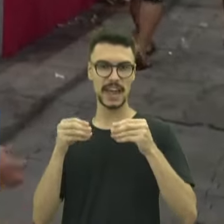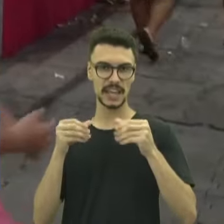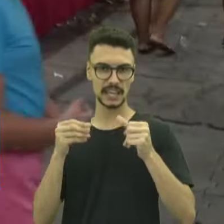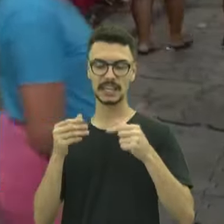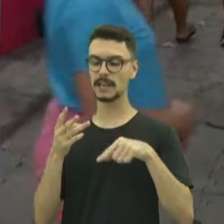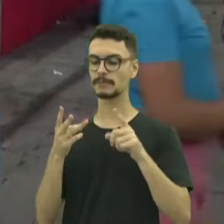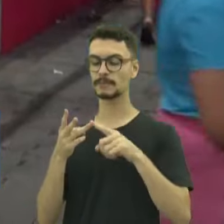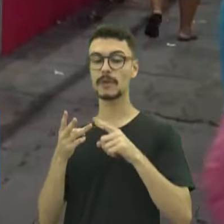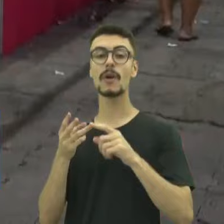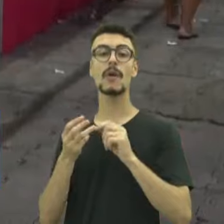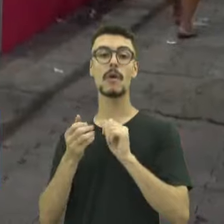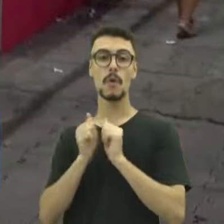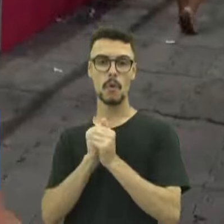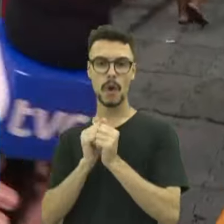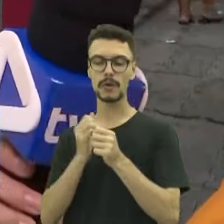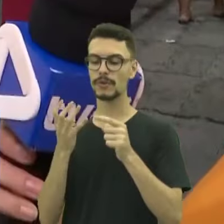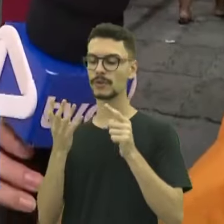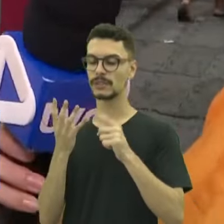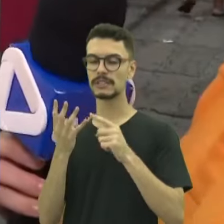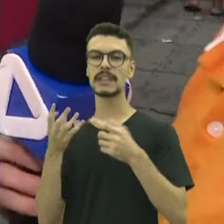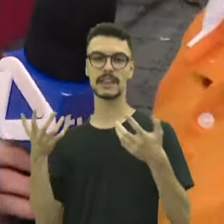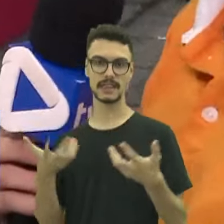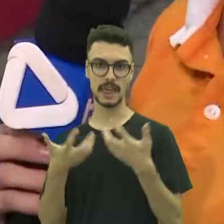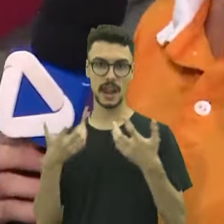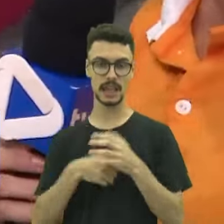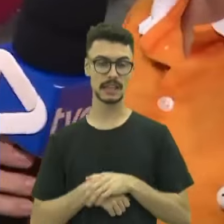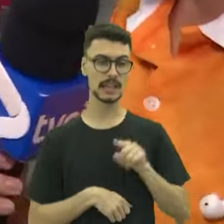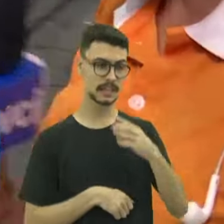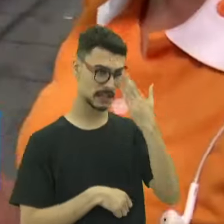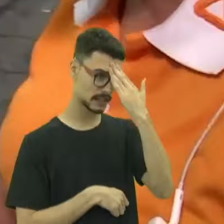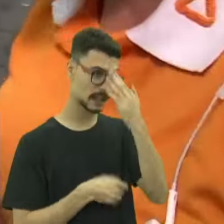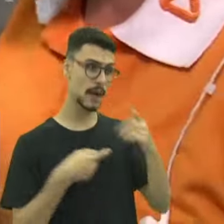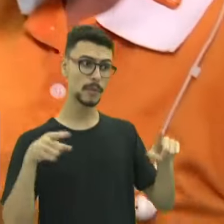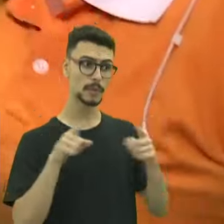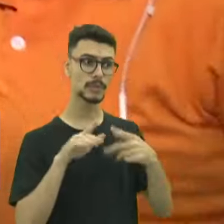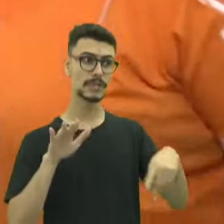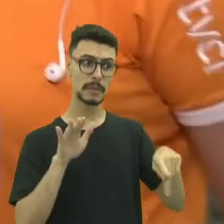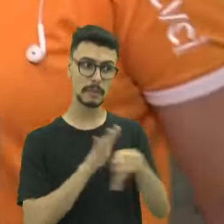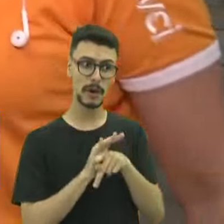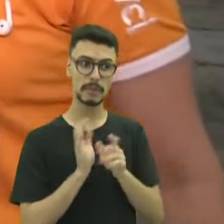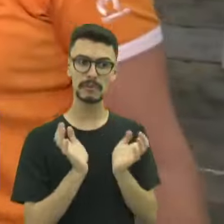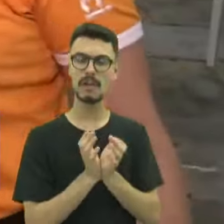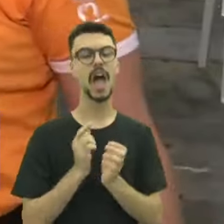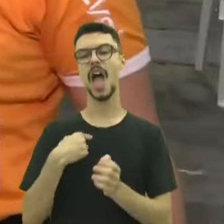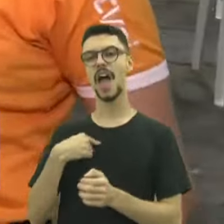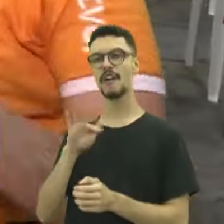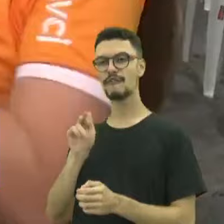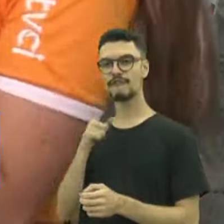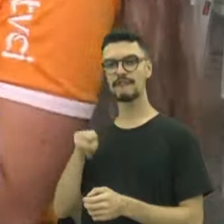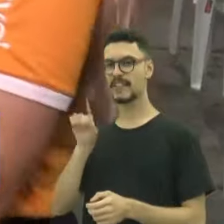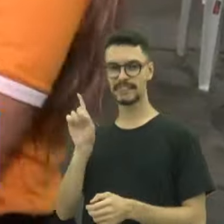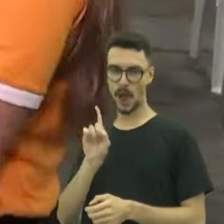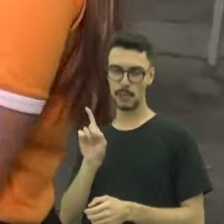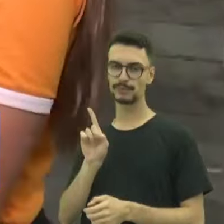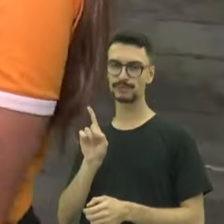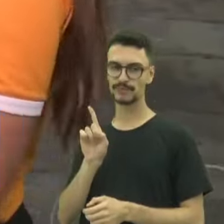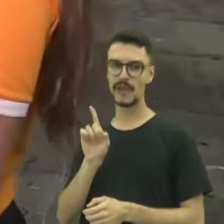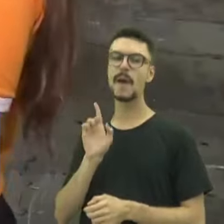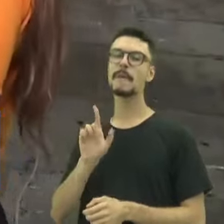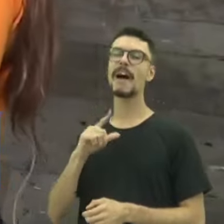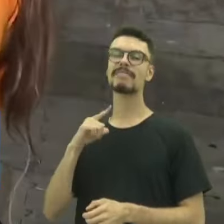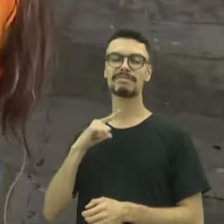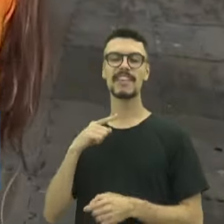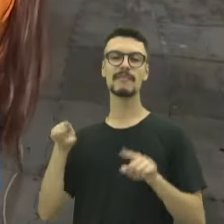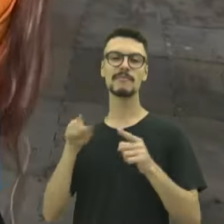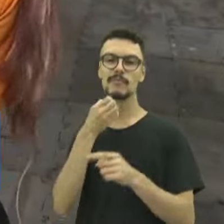o arroz e a vinagrete. E o senhor sabe alguma música aí do Barões da Pisadinha? Não, eu não sou fã dele. Já vou dizer. Mas tem música